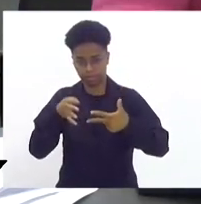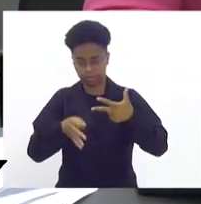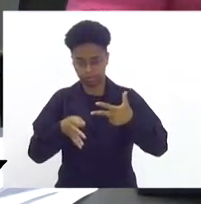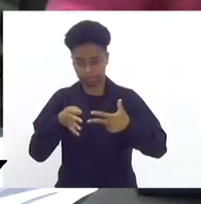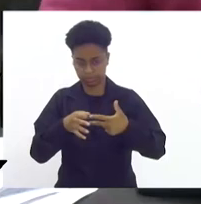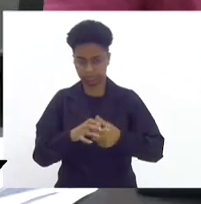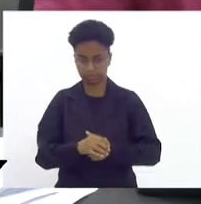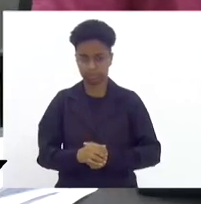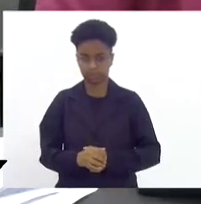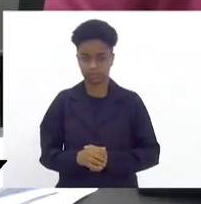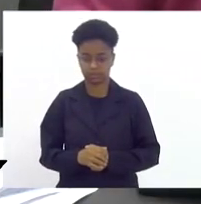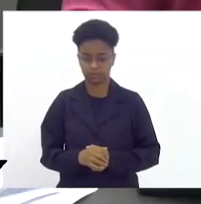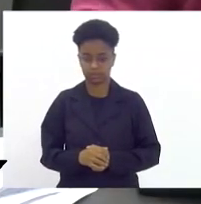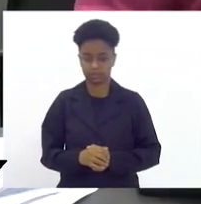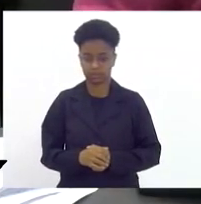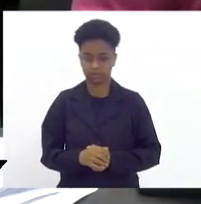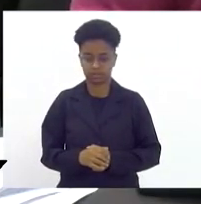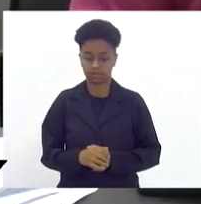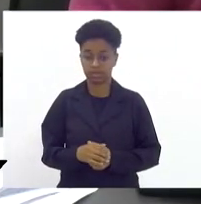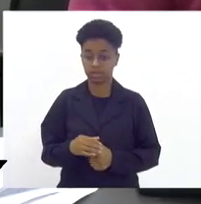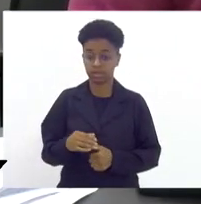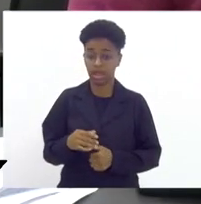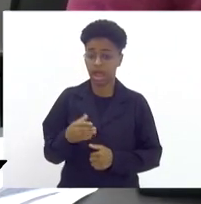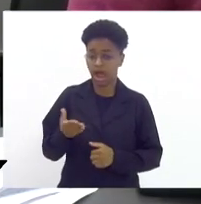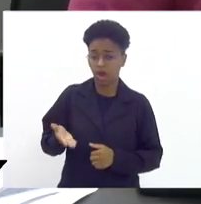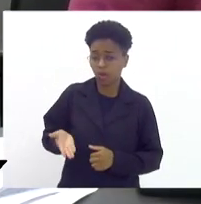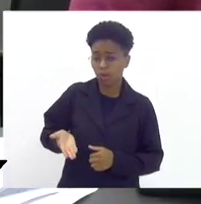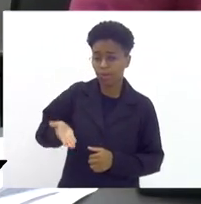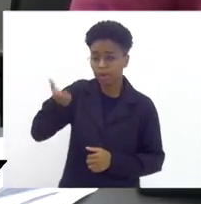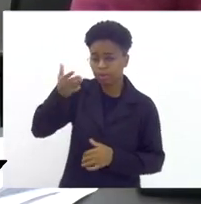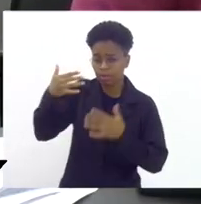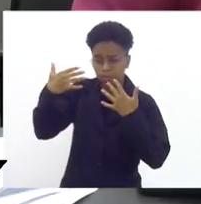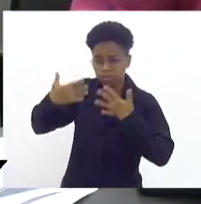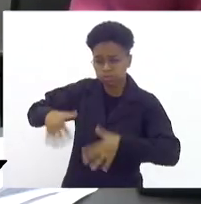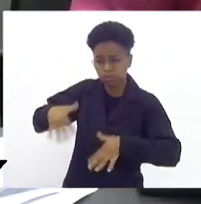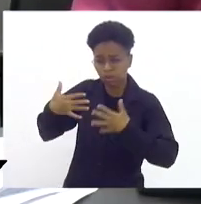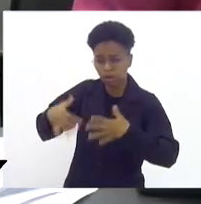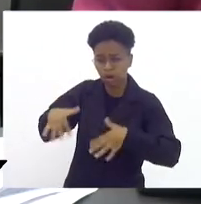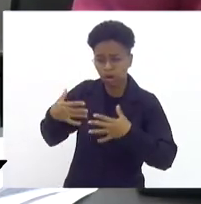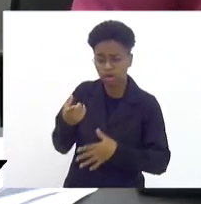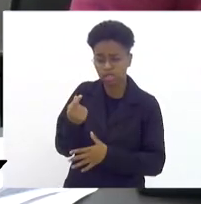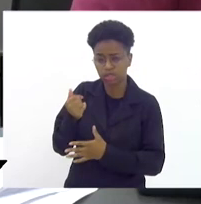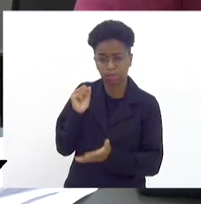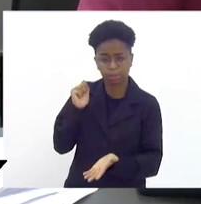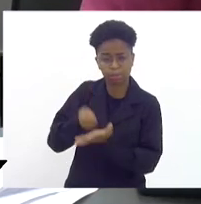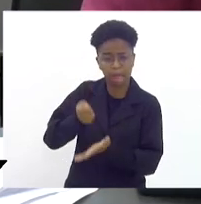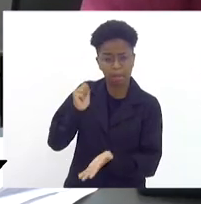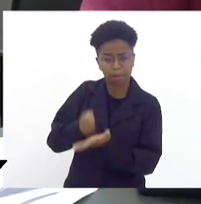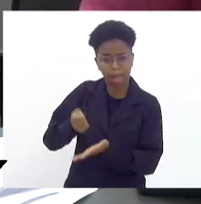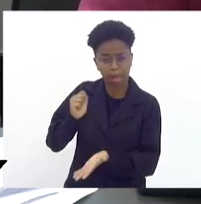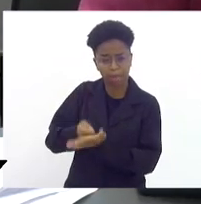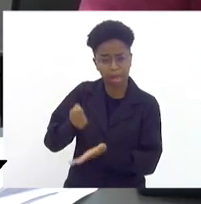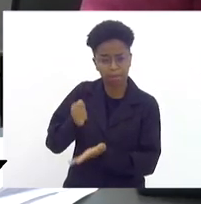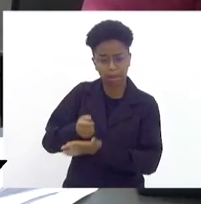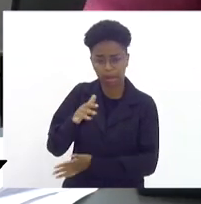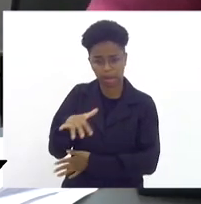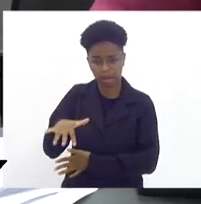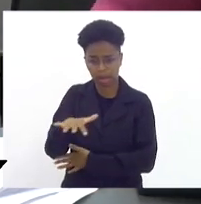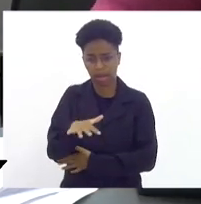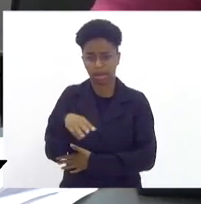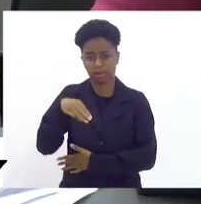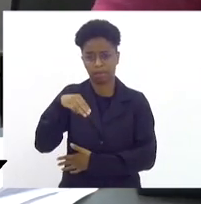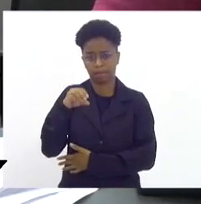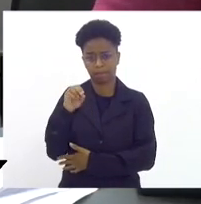que fazia um aumento brutal das custas e emolumentos. E eu, baseado